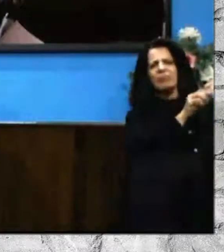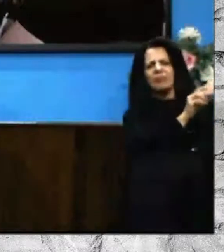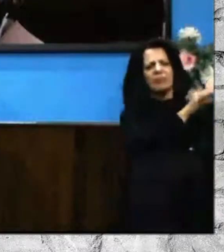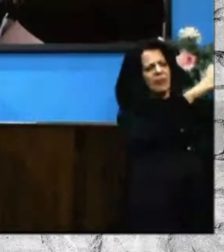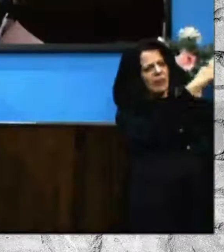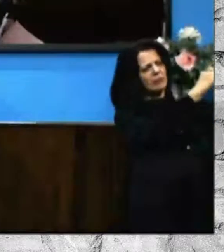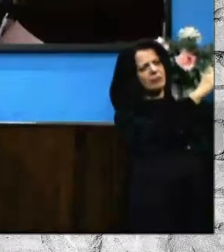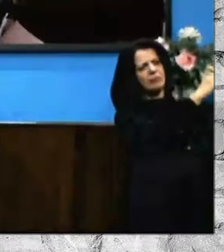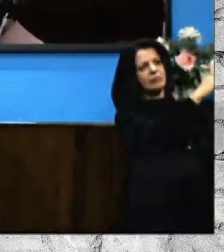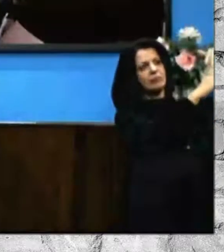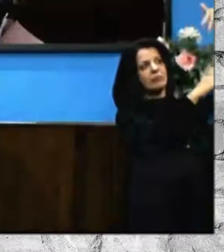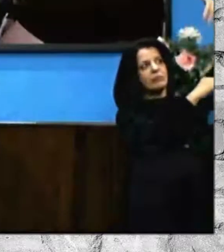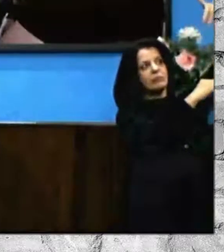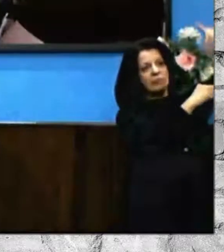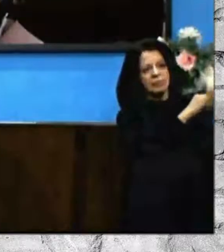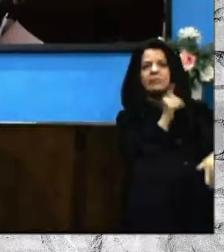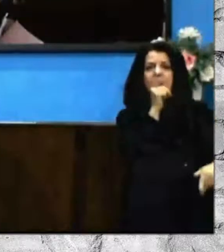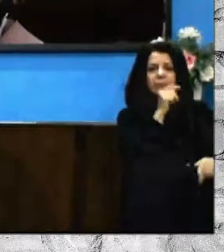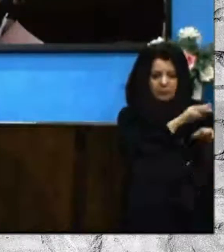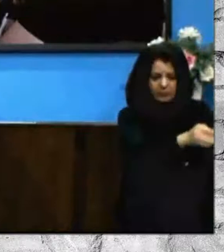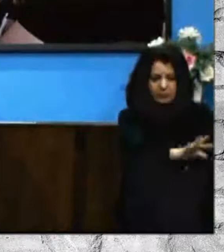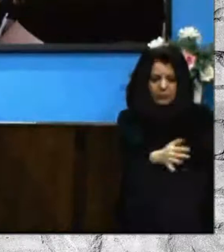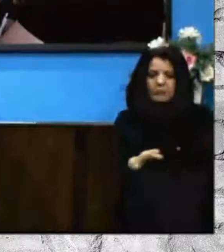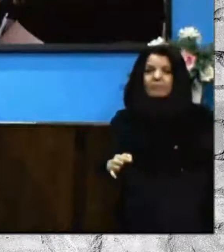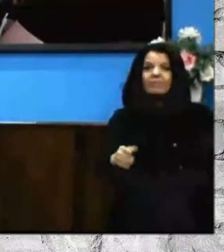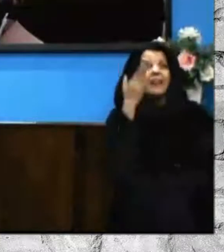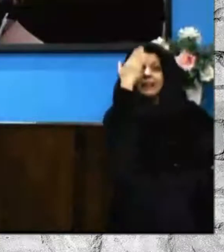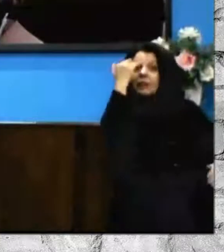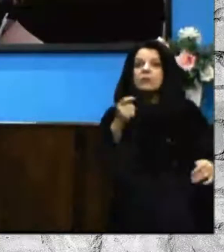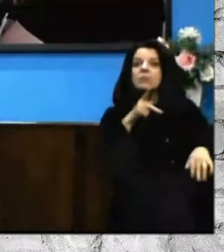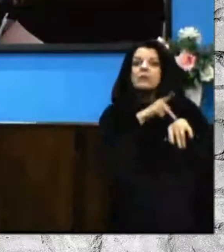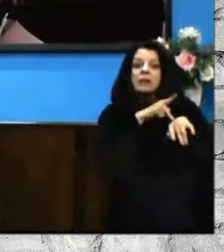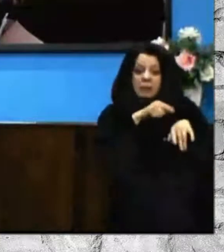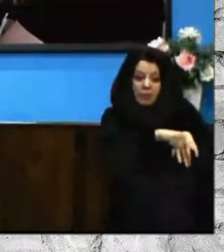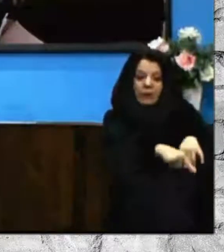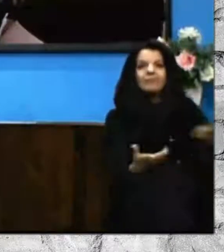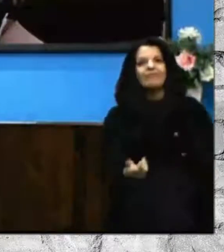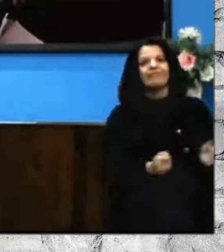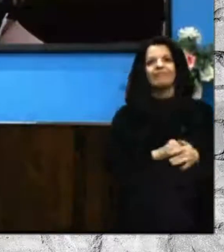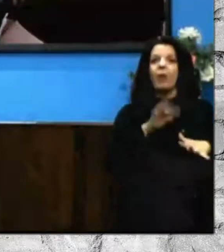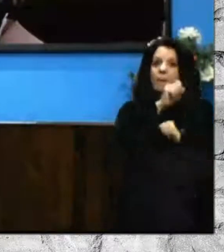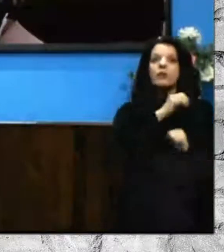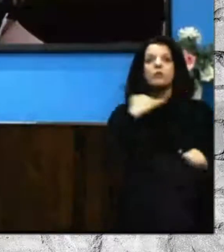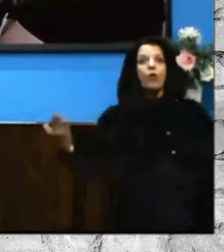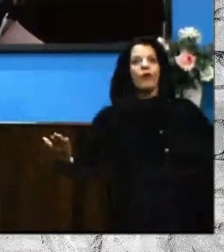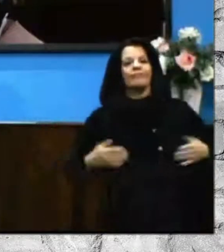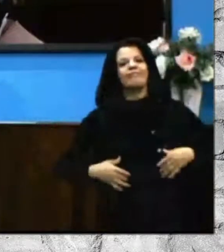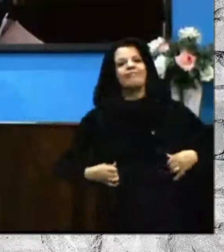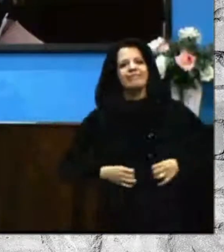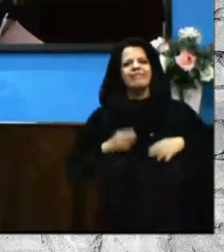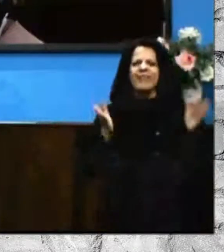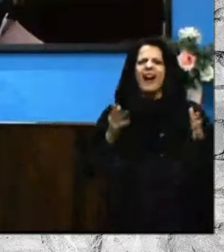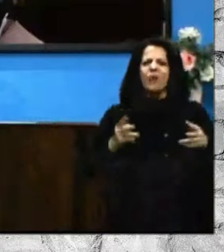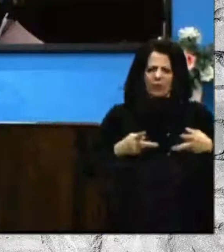tem a mínima noção de nadar, estão tentando a Deus. E digo mesmo, em tempos de violência urbana,